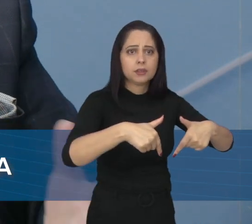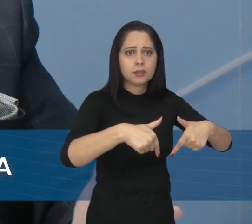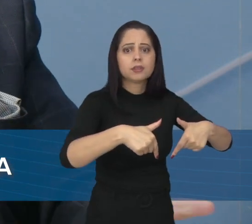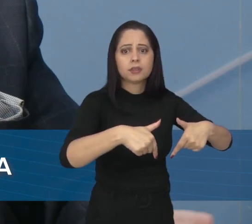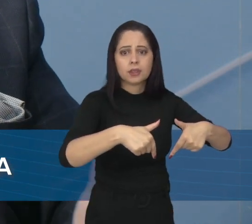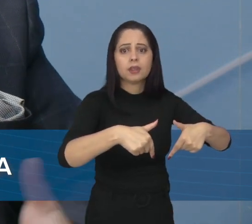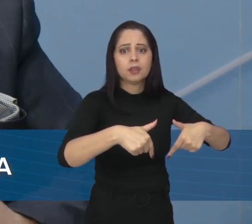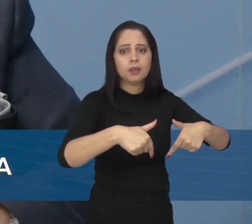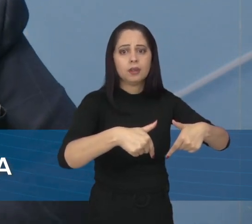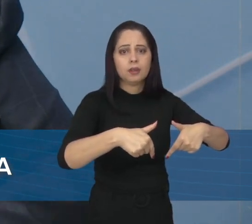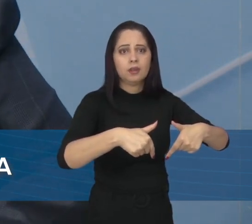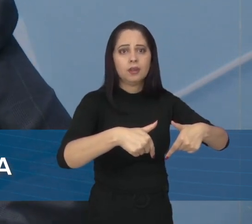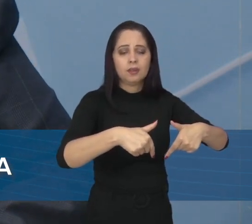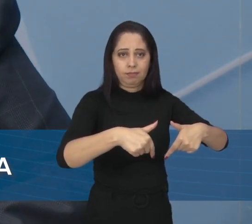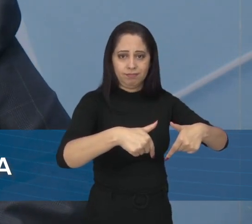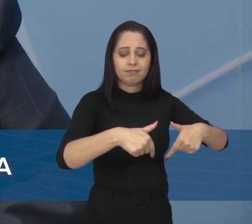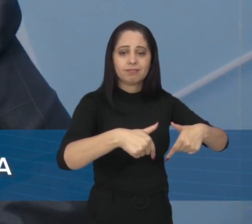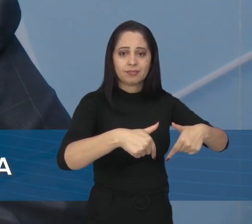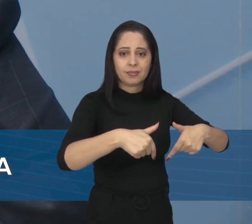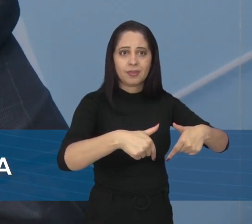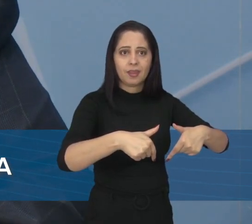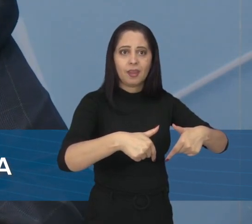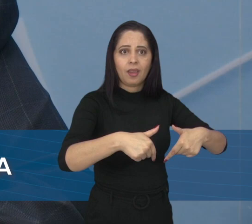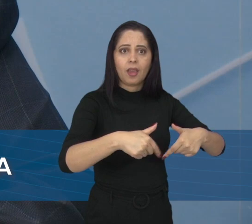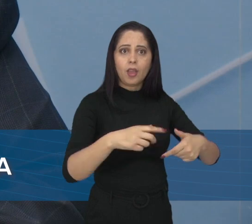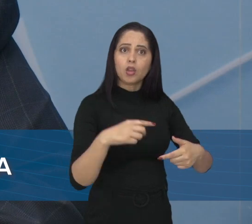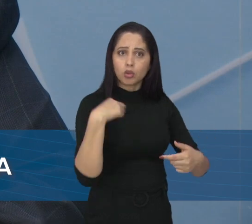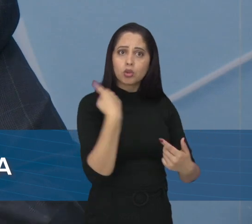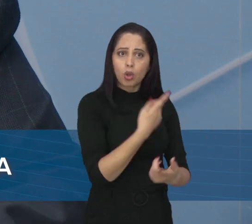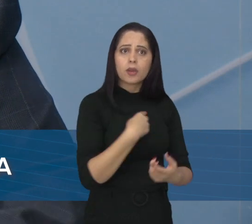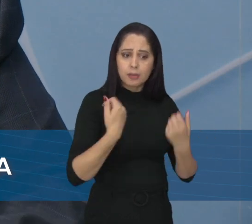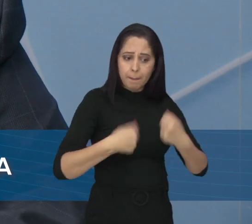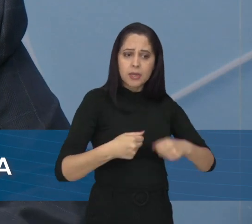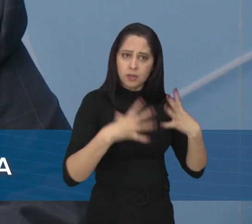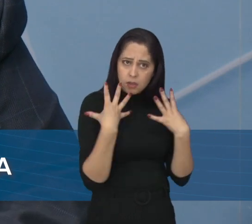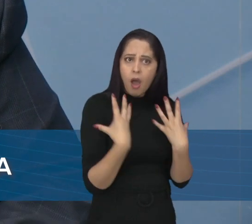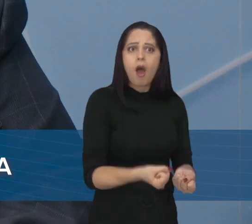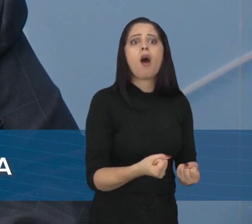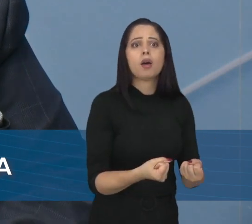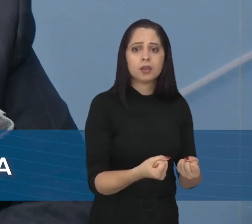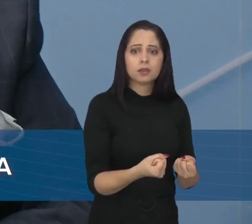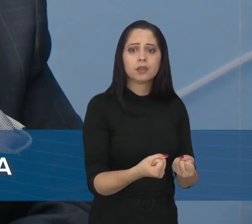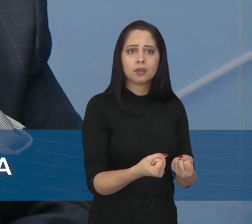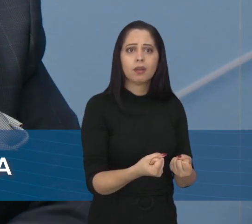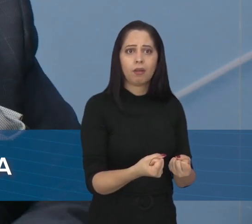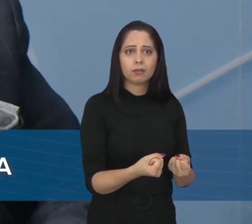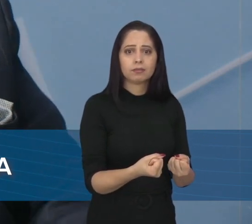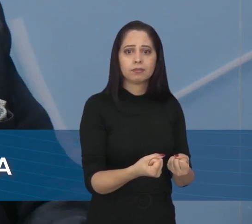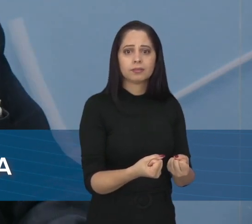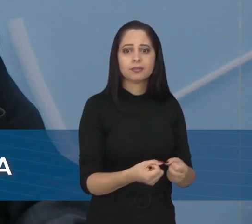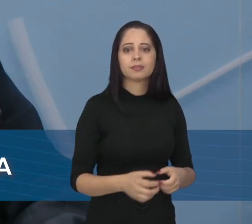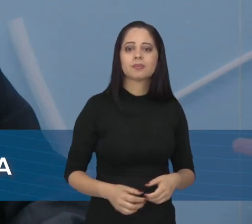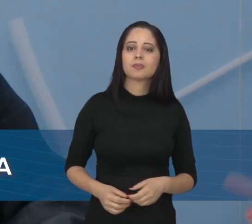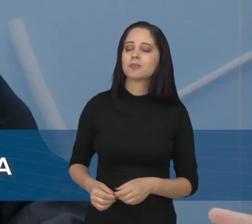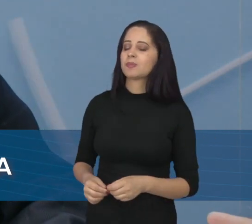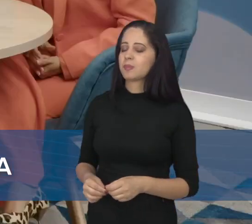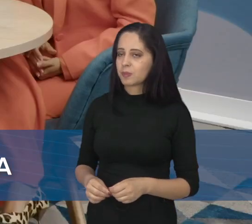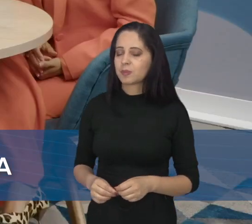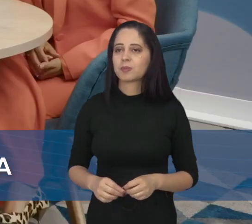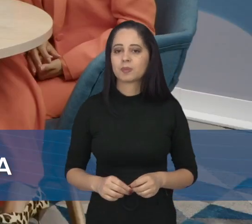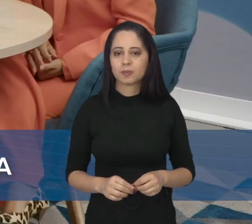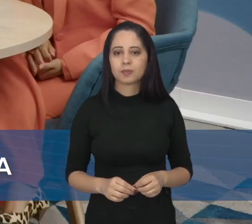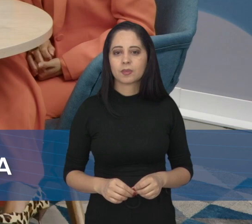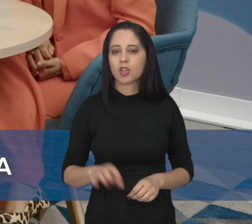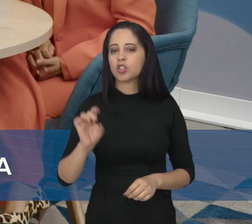que nós não podemos negar sob pena de nós criarmos mais uma ideologia. E para reforçar